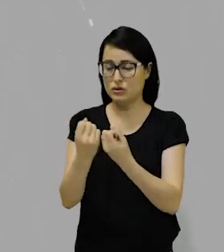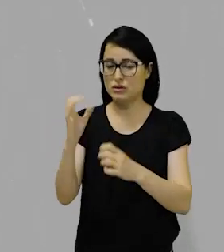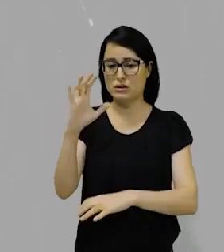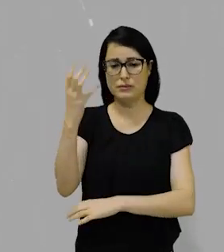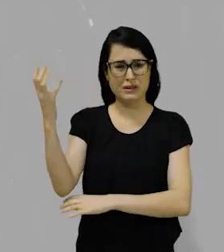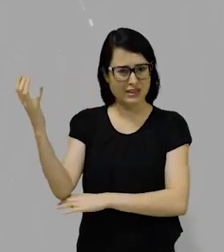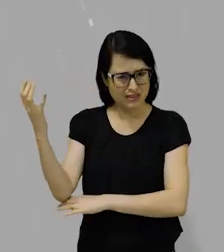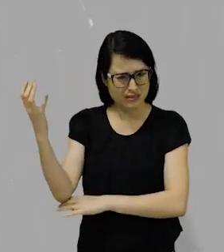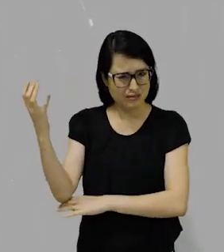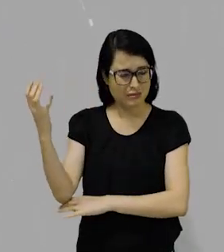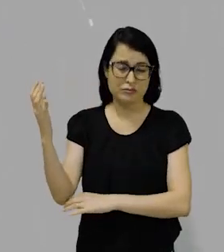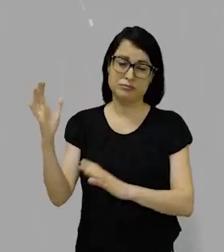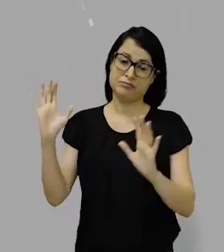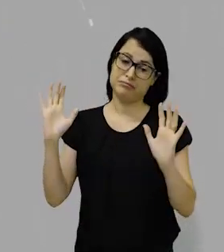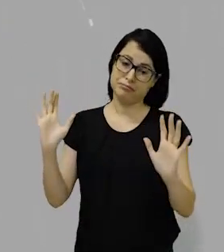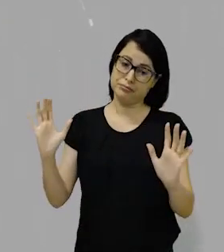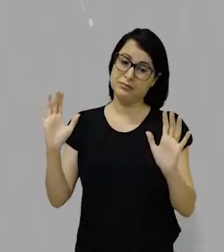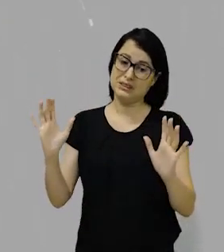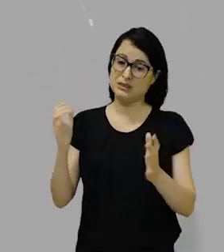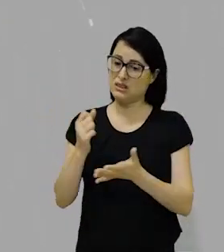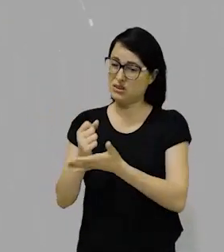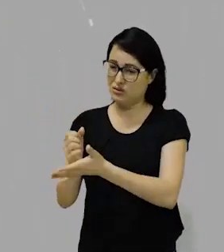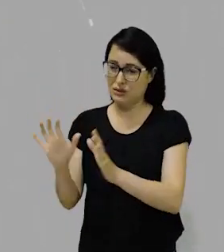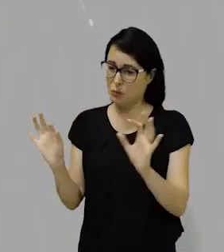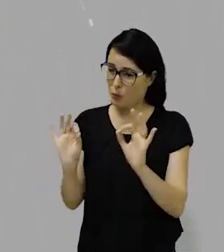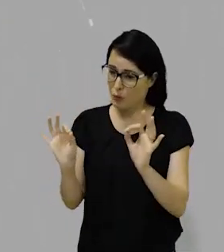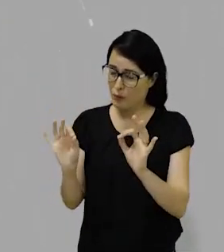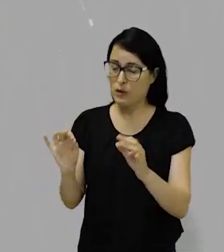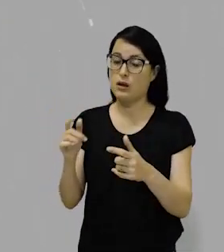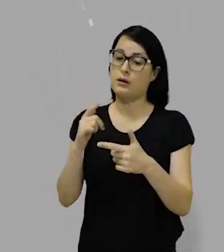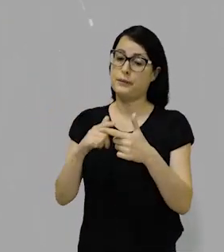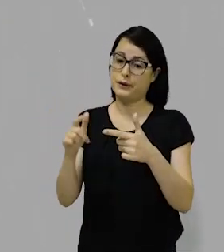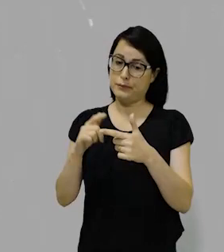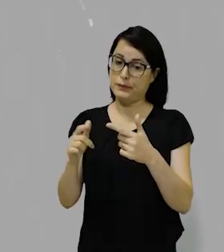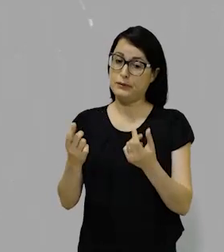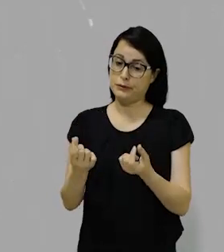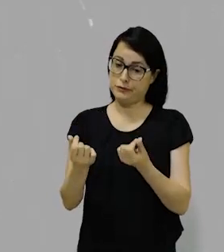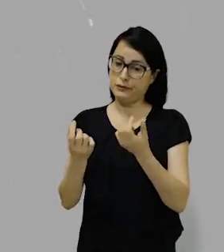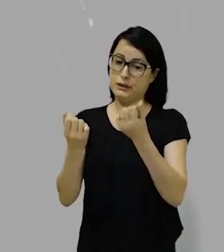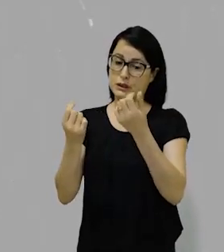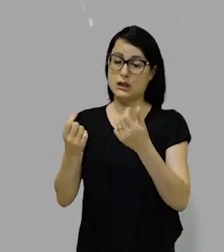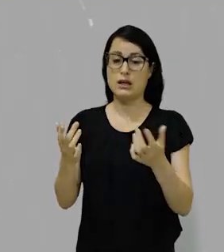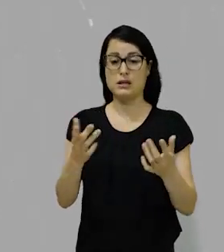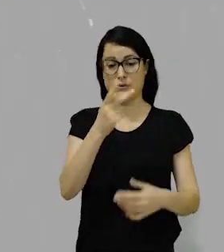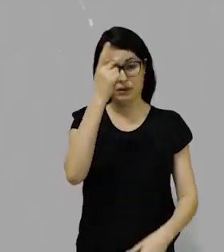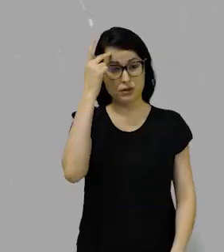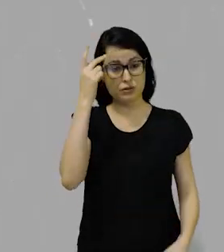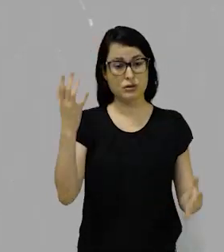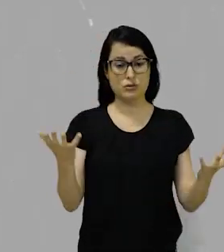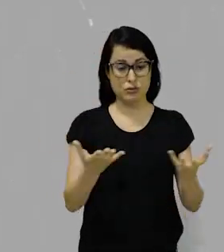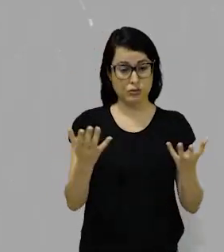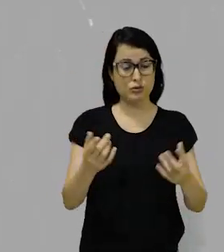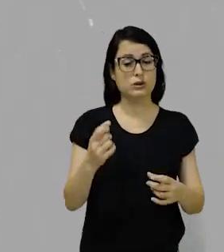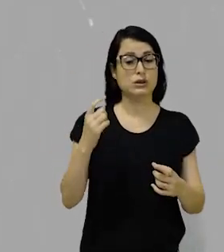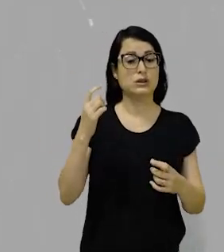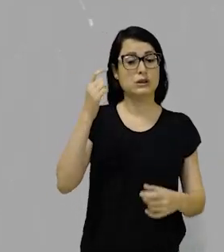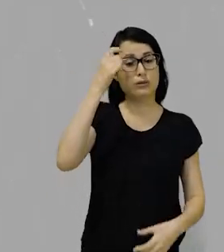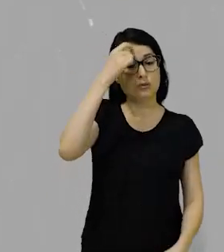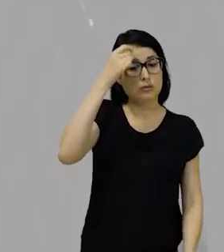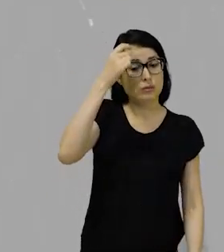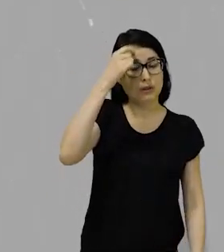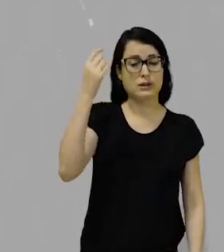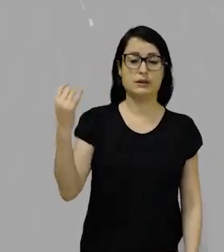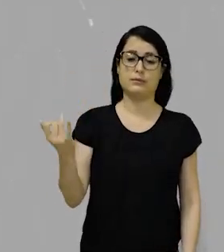são empresas que podem vir a ter problemas em relativos ao próprio lucro. As pessoas já estão mais conscientes acerca da